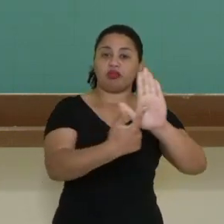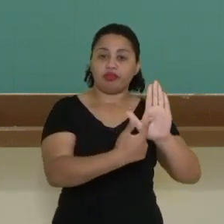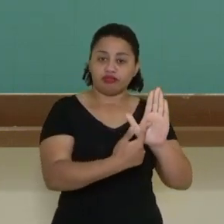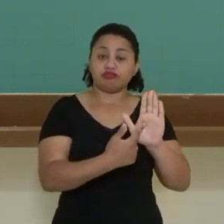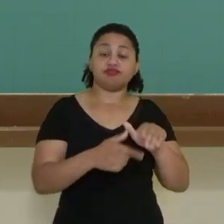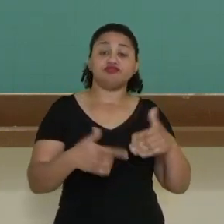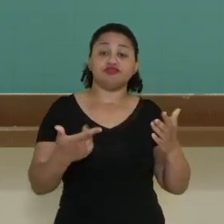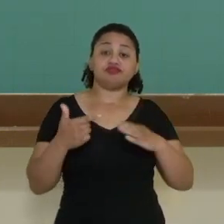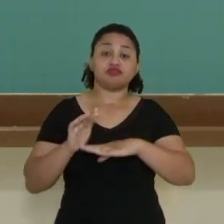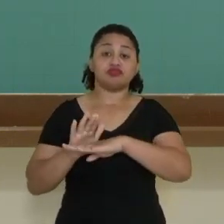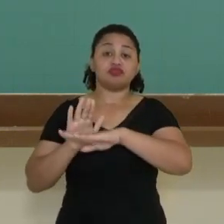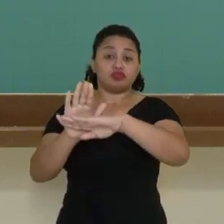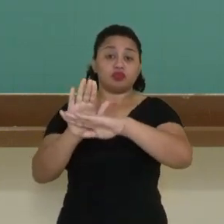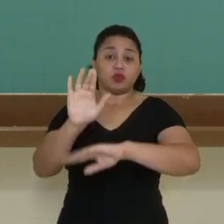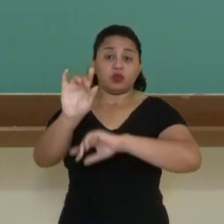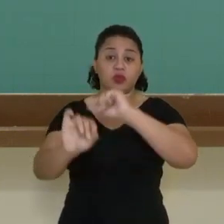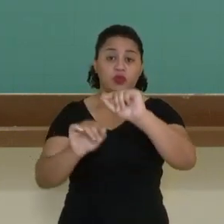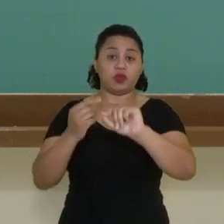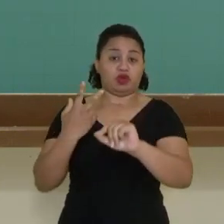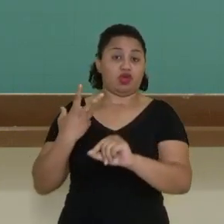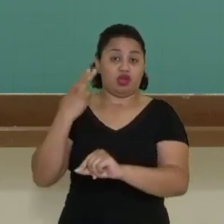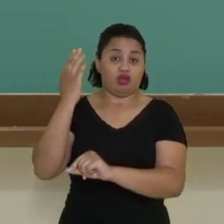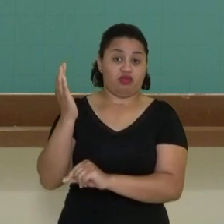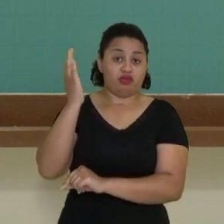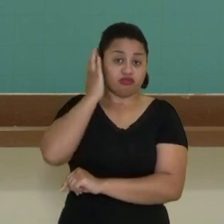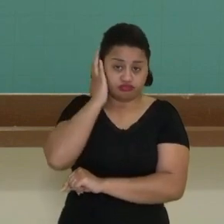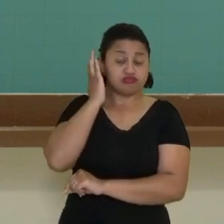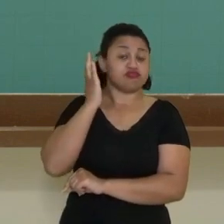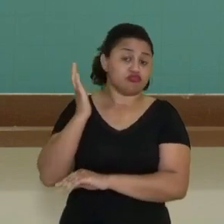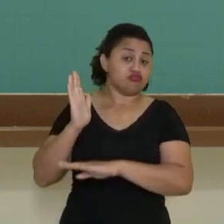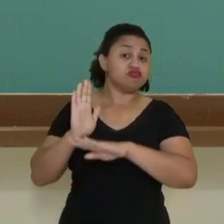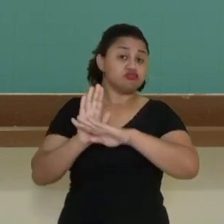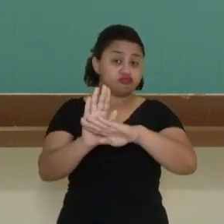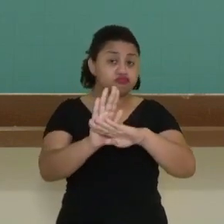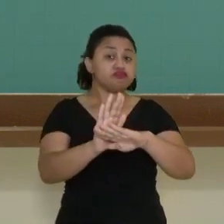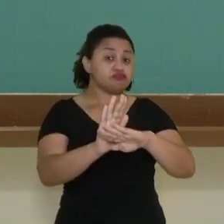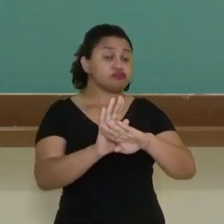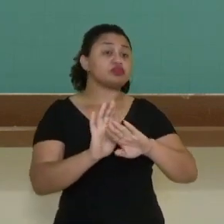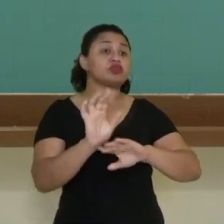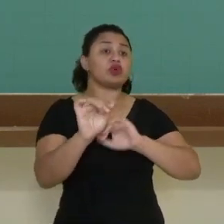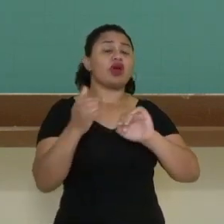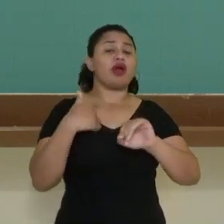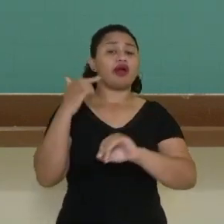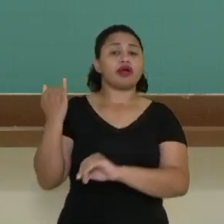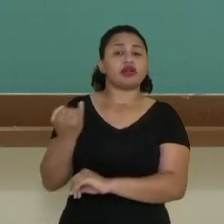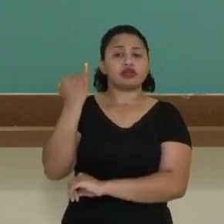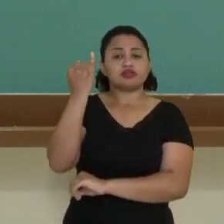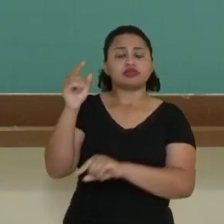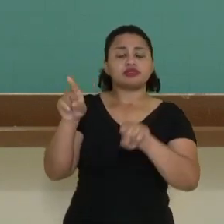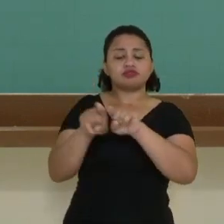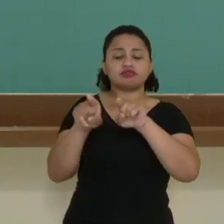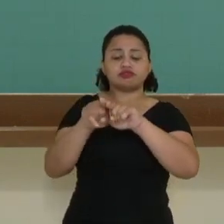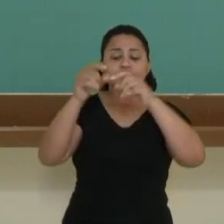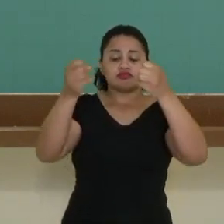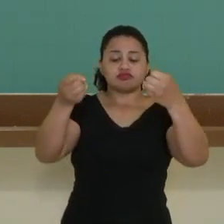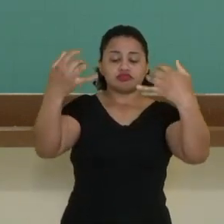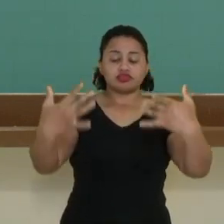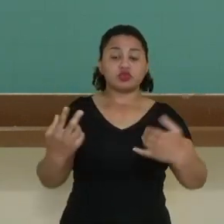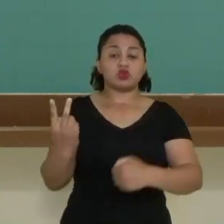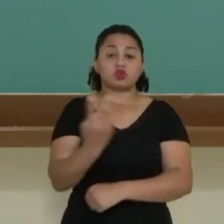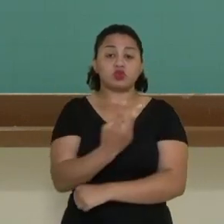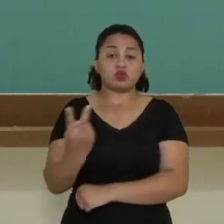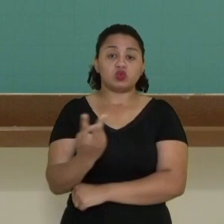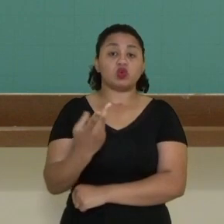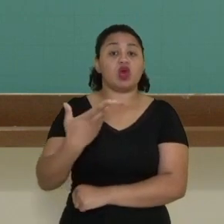serviu de ajuda para o irmão mais velho dele, o Vincent, né? Então aqui é muito importante a gente frisar que os dois tinham